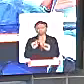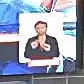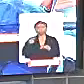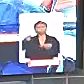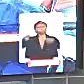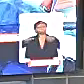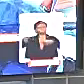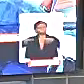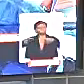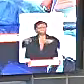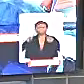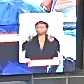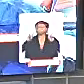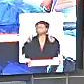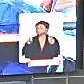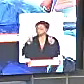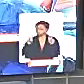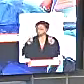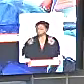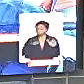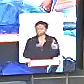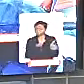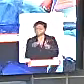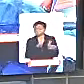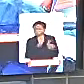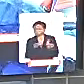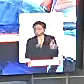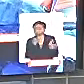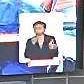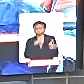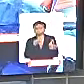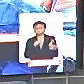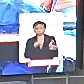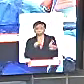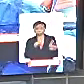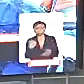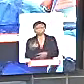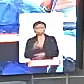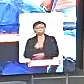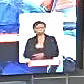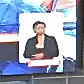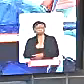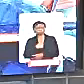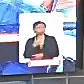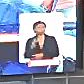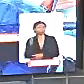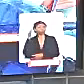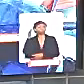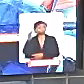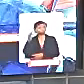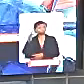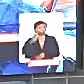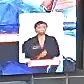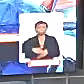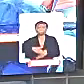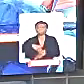a questão eh da acessibilidade e a gente tá com um futuro Mais comprometedor